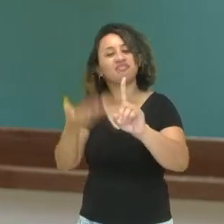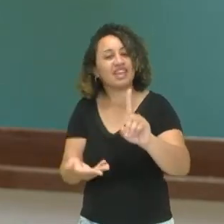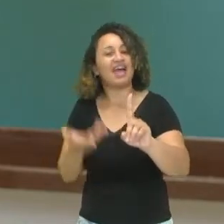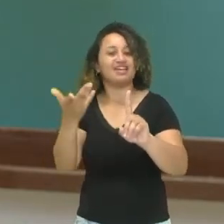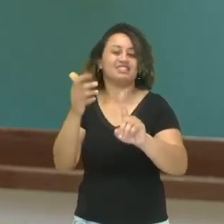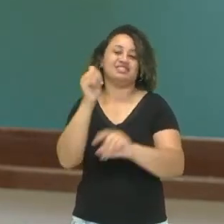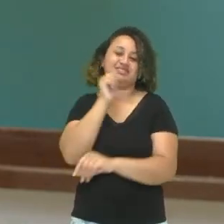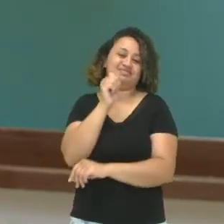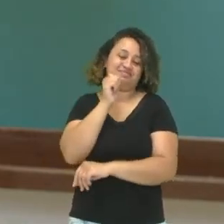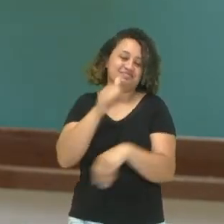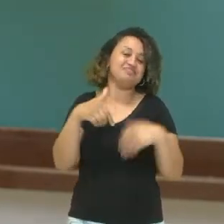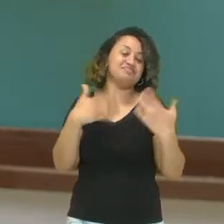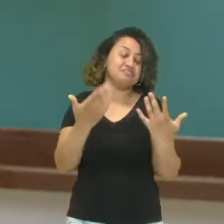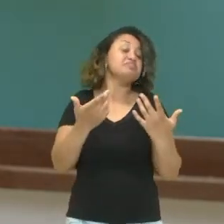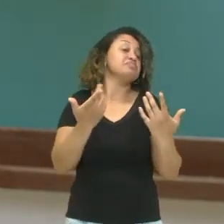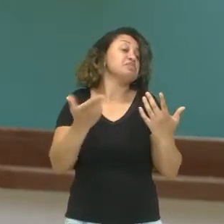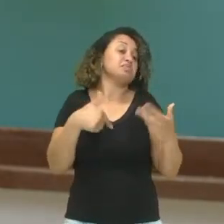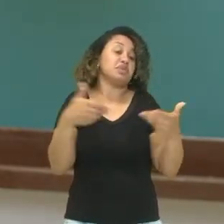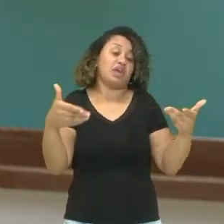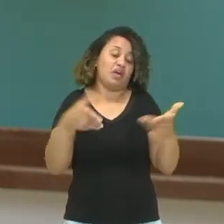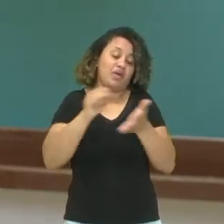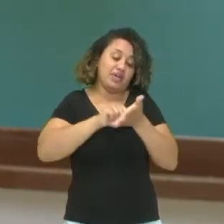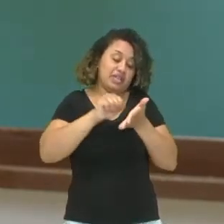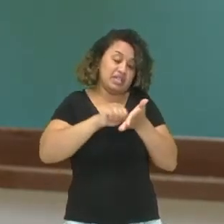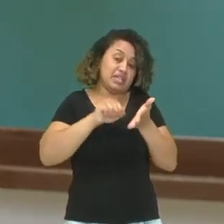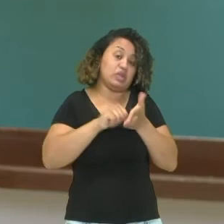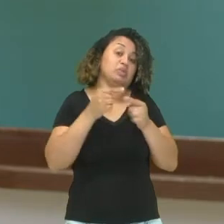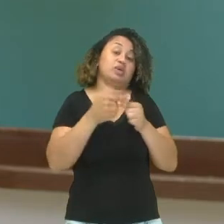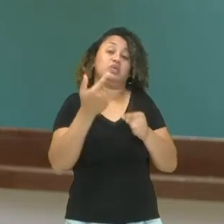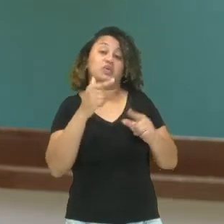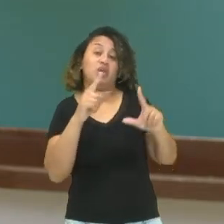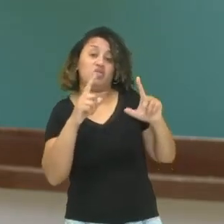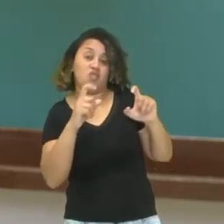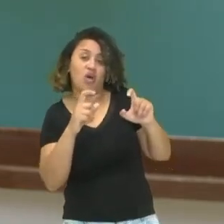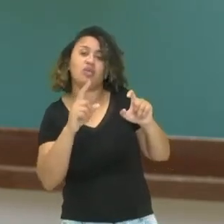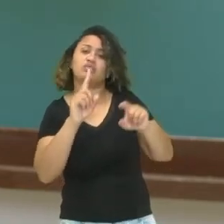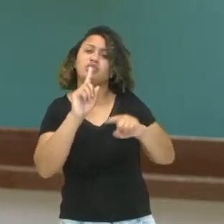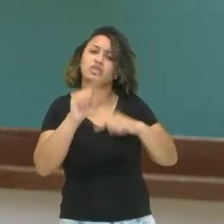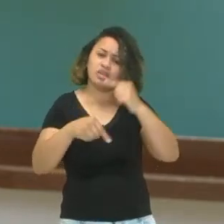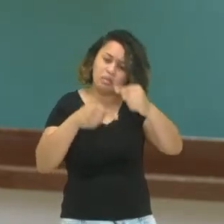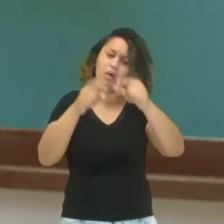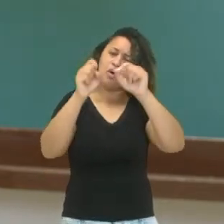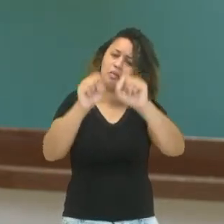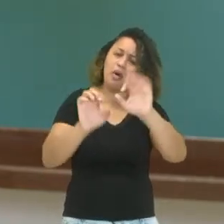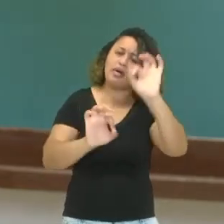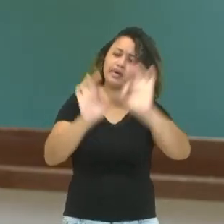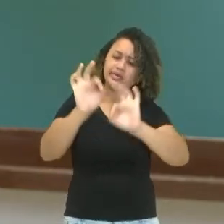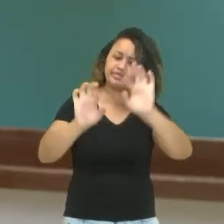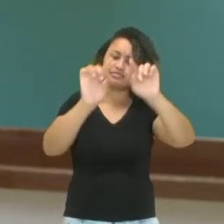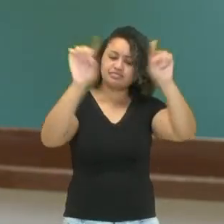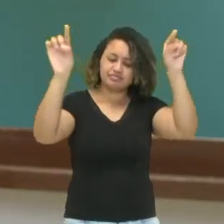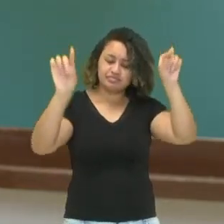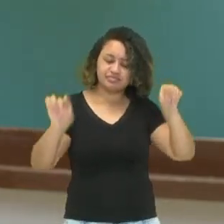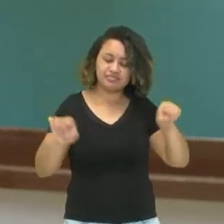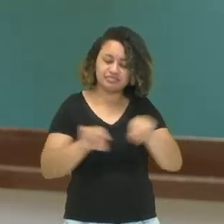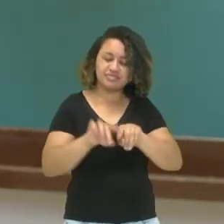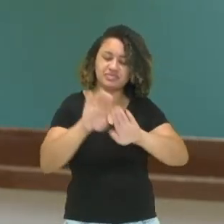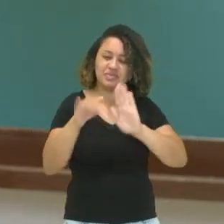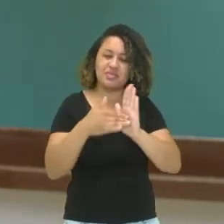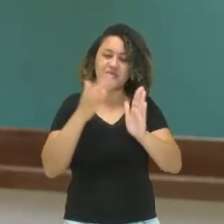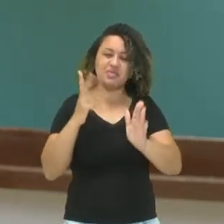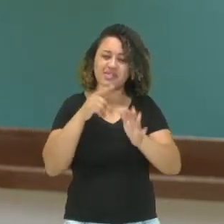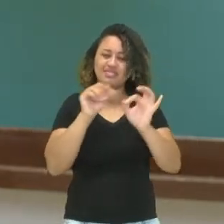E aí, mesmo quem vai fazer agora por escrito, porque não tem foto, depois pode fazer um cartaz bem elaborado